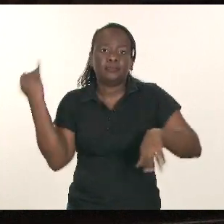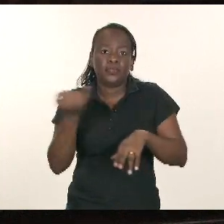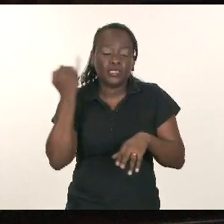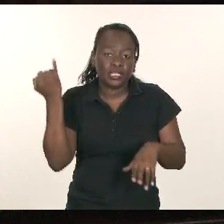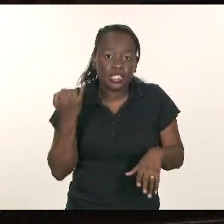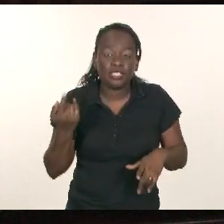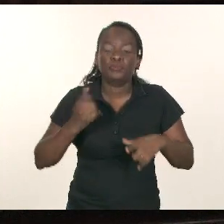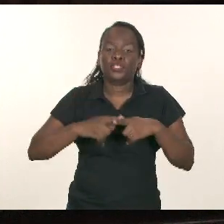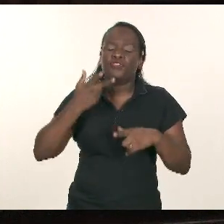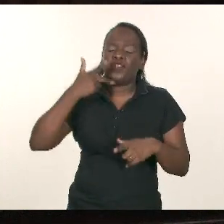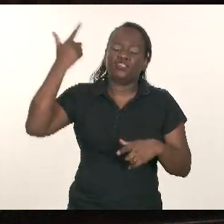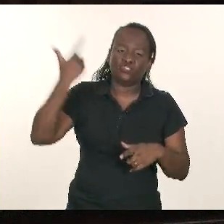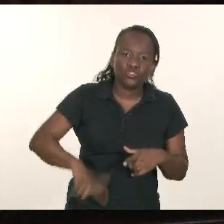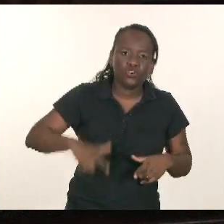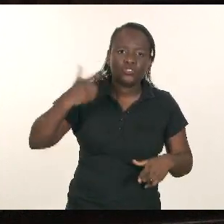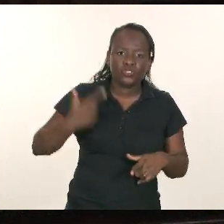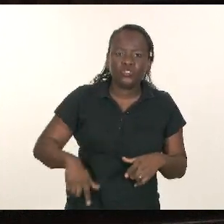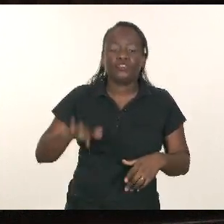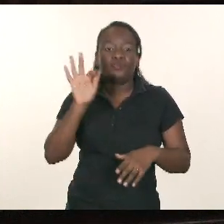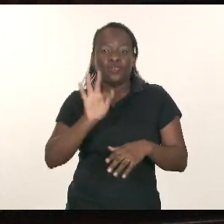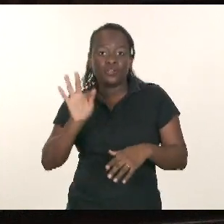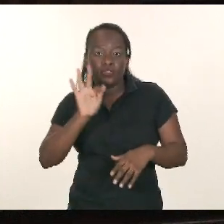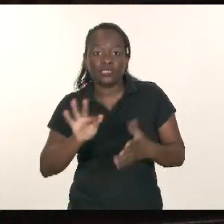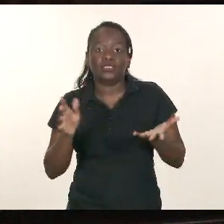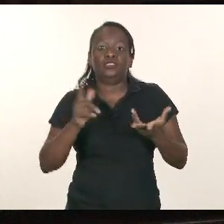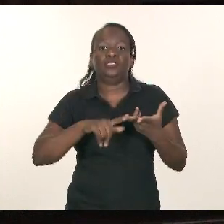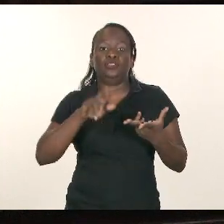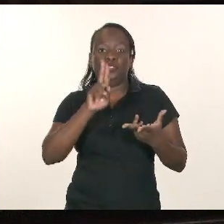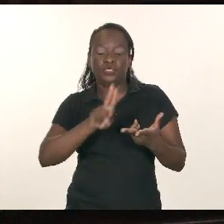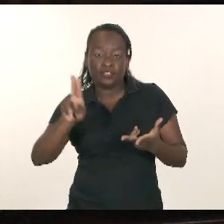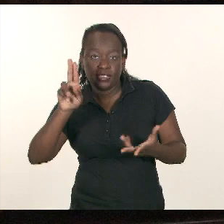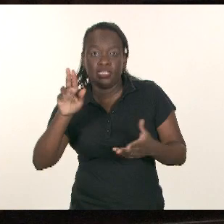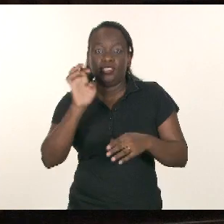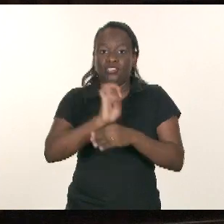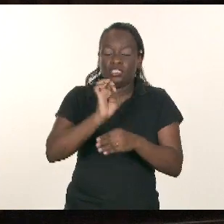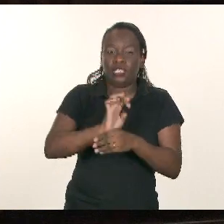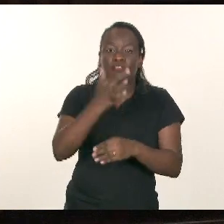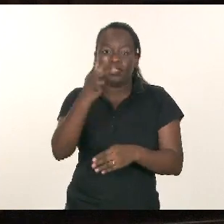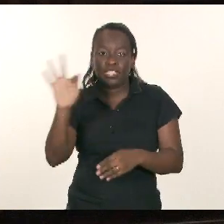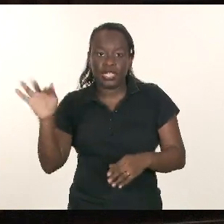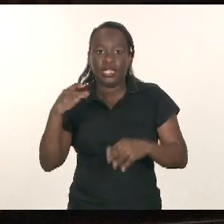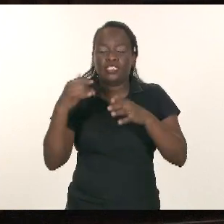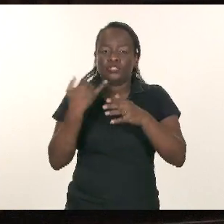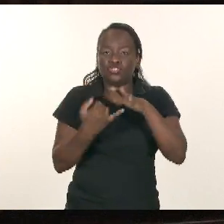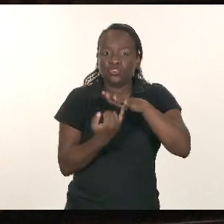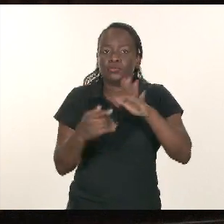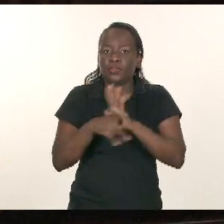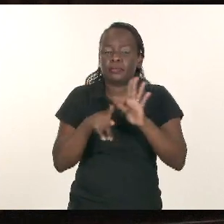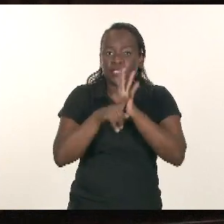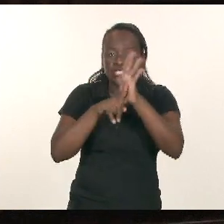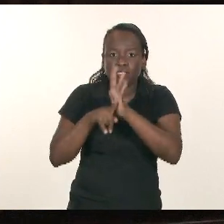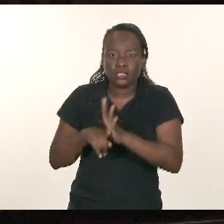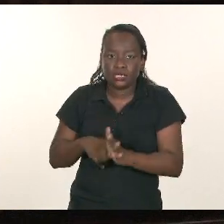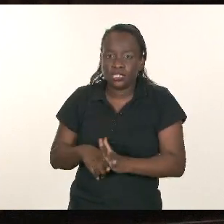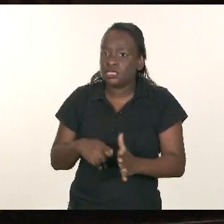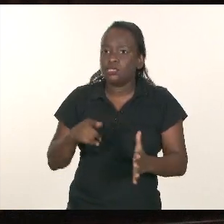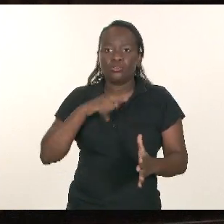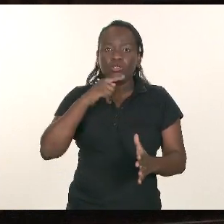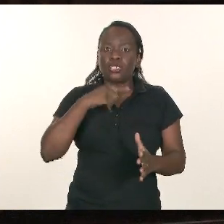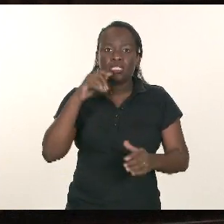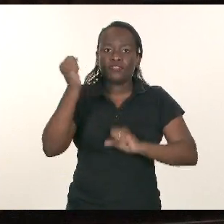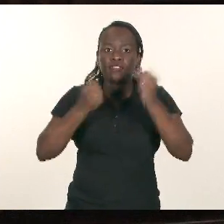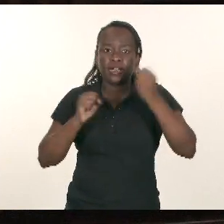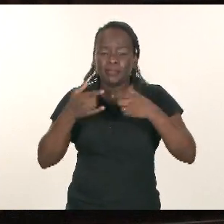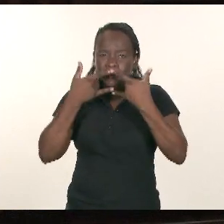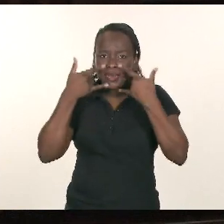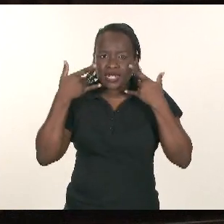eu não canso de repetir, de universidades federais, universidades estaduais, instituto de pesquisa, não tinha capacidade de produção